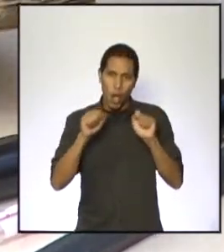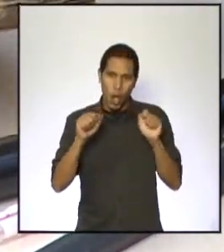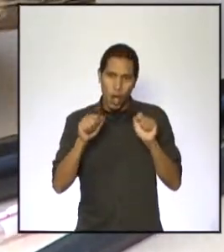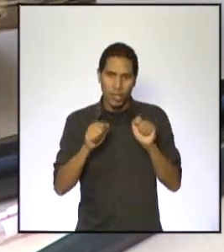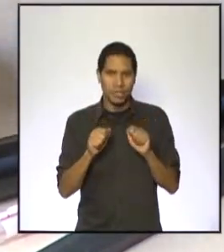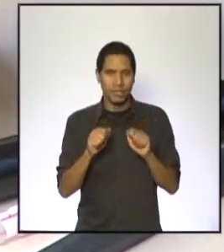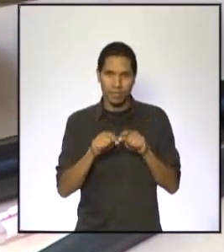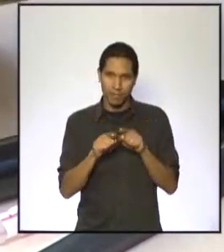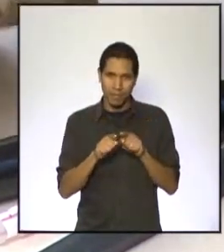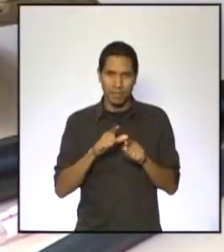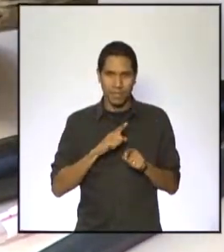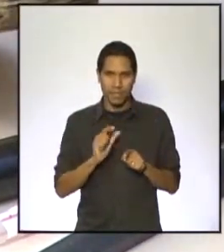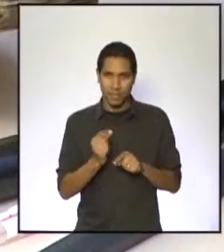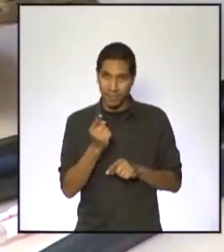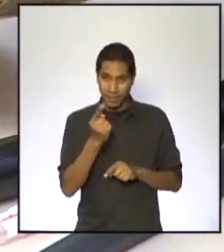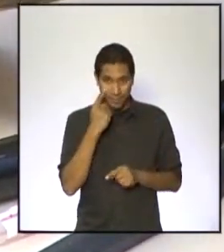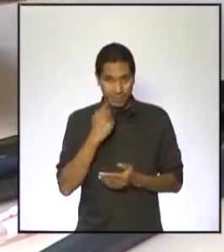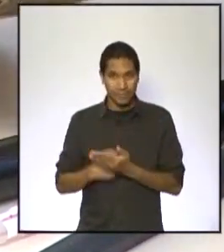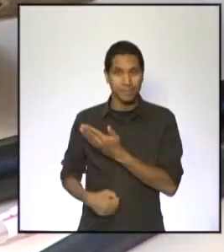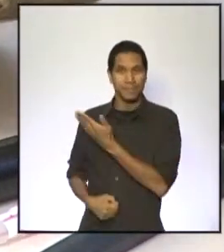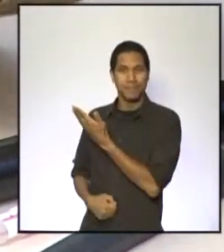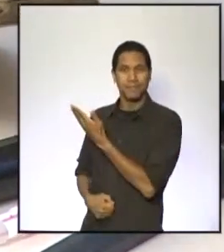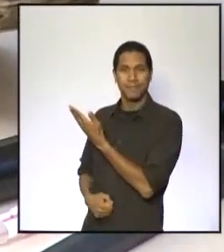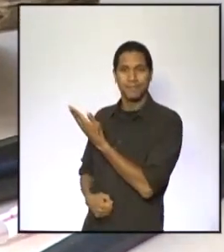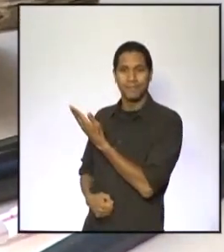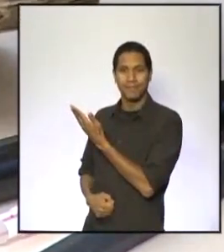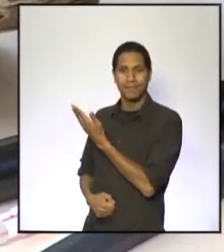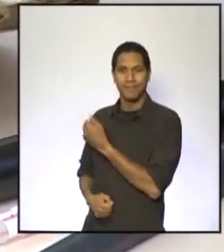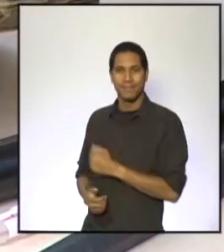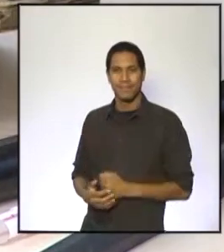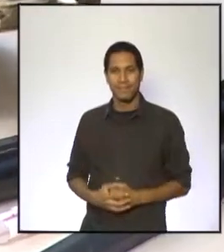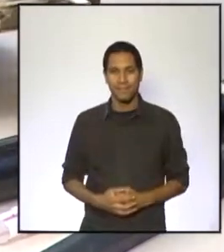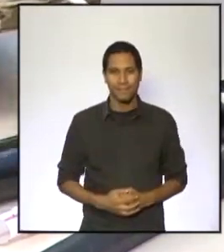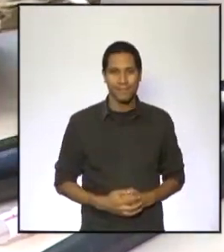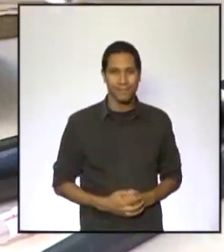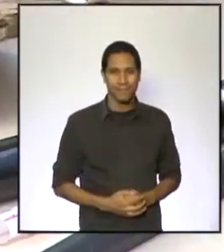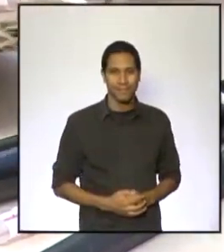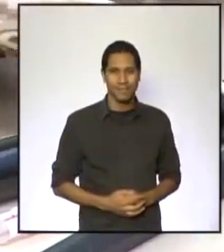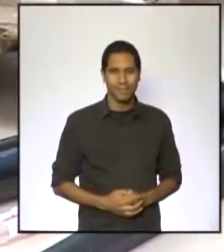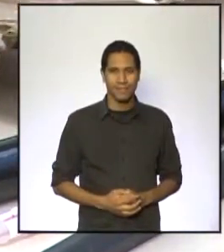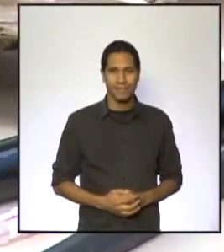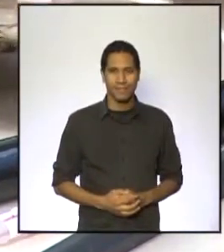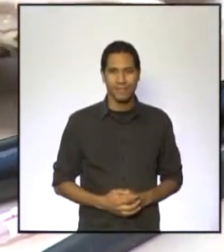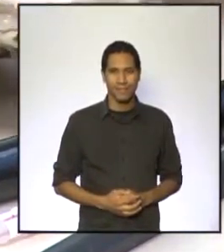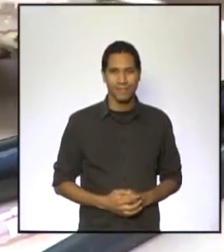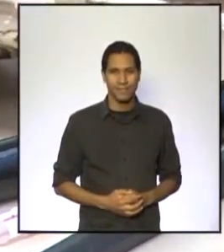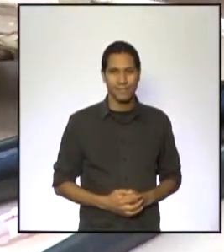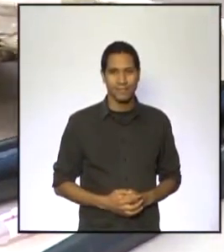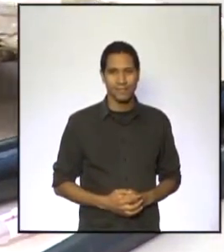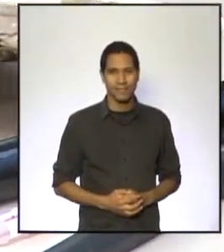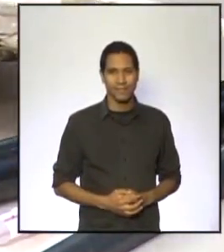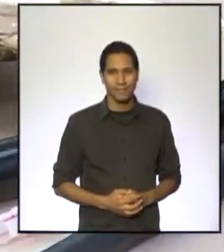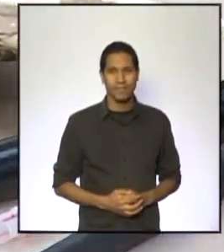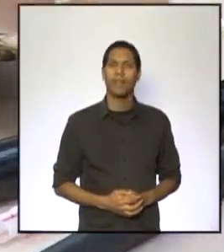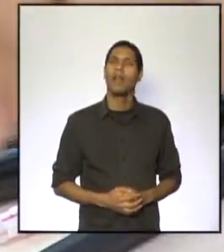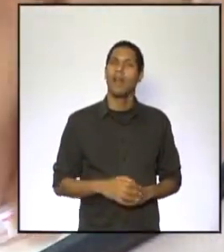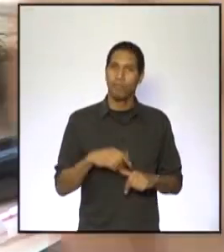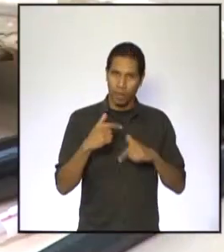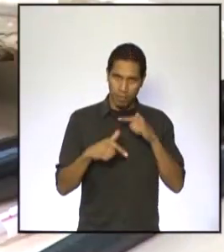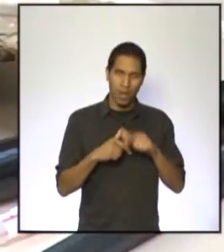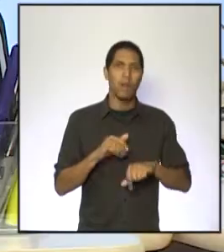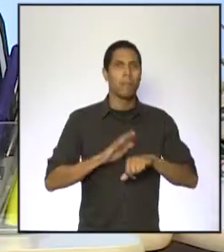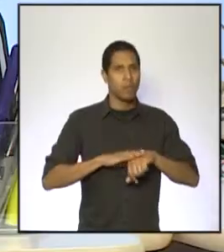soltar. Que depois a gente vai fazer a finalização, então, dessa mãozinha. É um trabalho bem